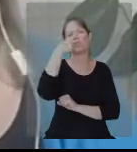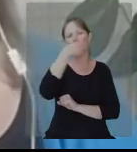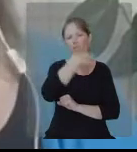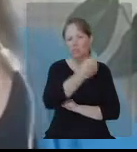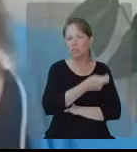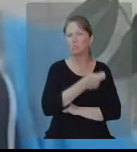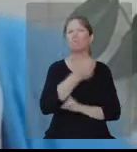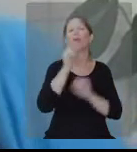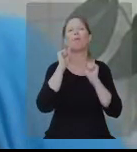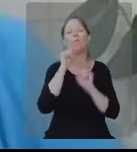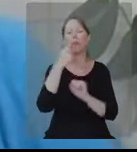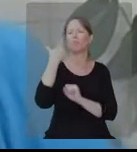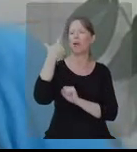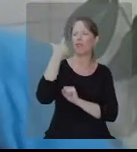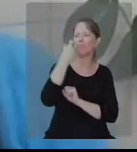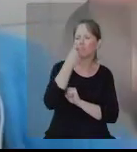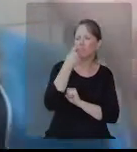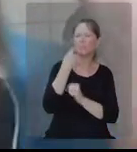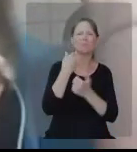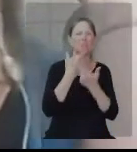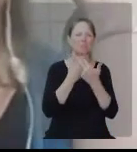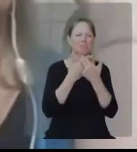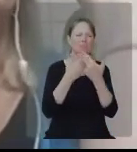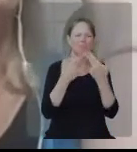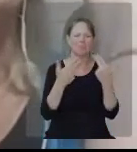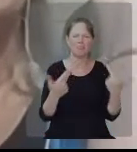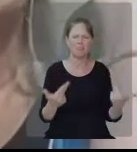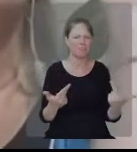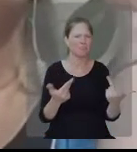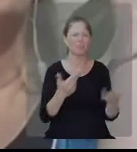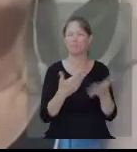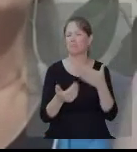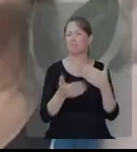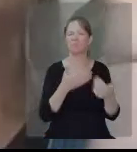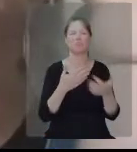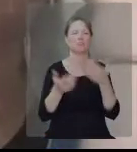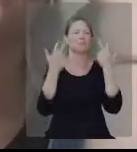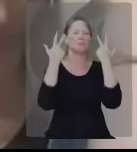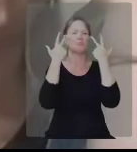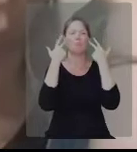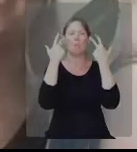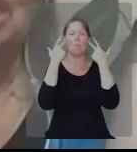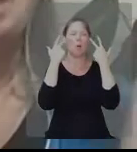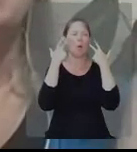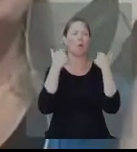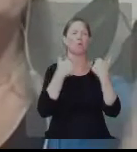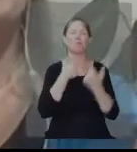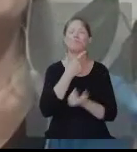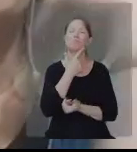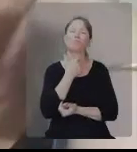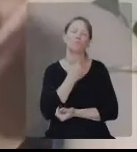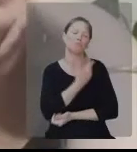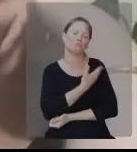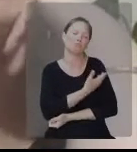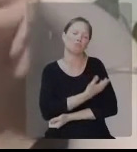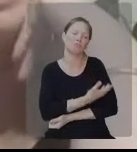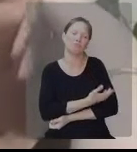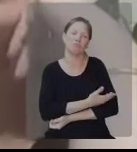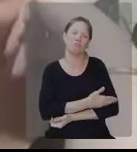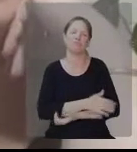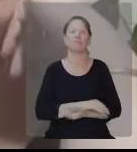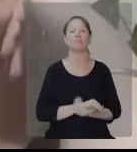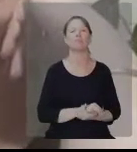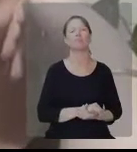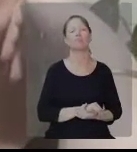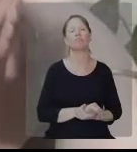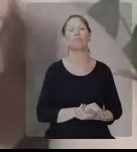de boa, uhum. E se tiver que já logo fazer aquelas anestesias lá para não sentir dor, eu já prefiro levar aquela picadinha lá